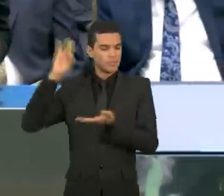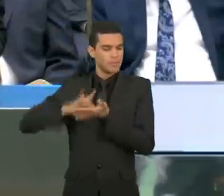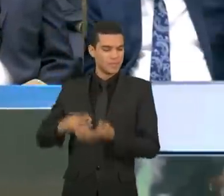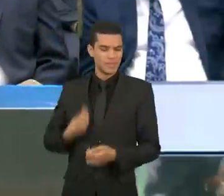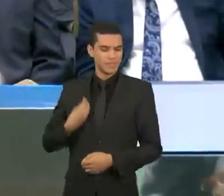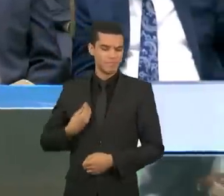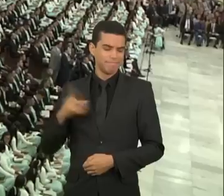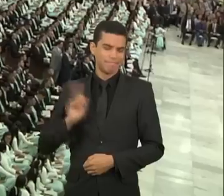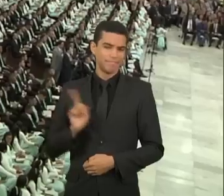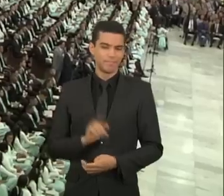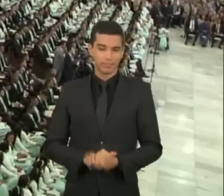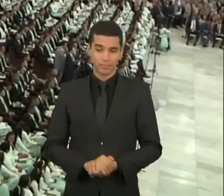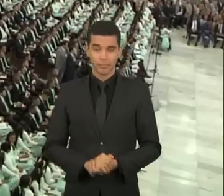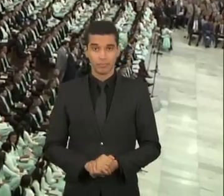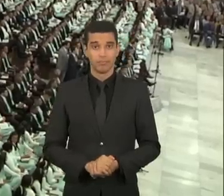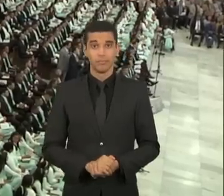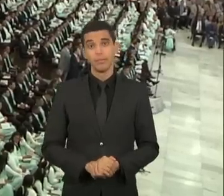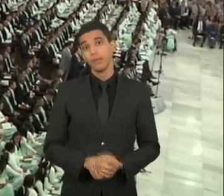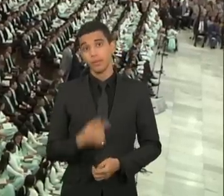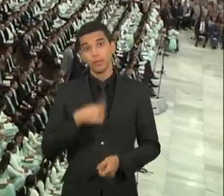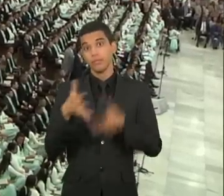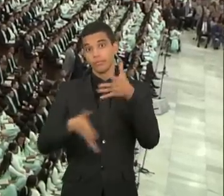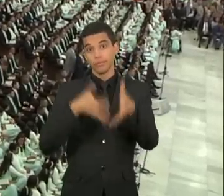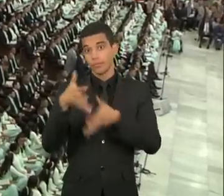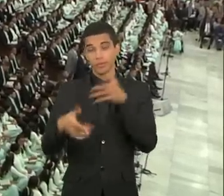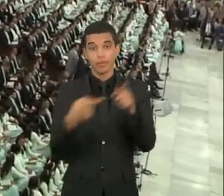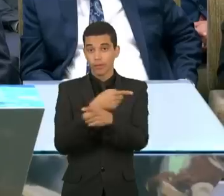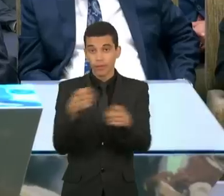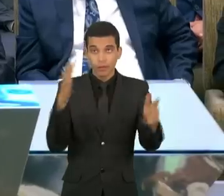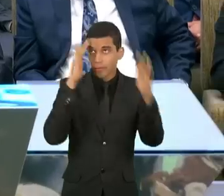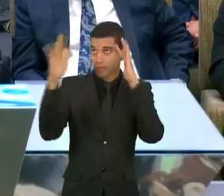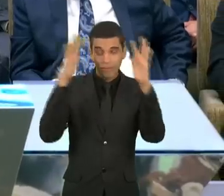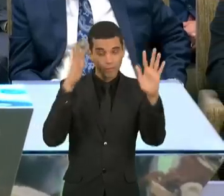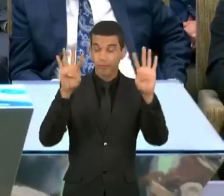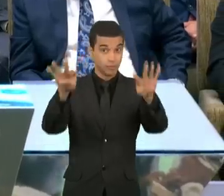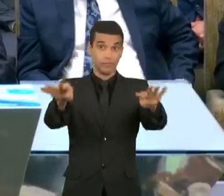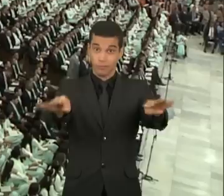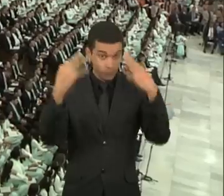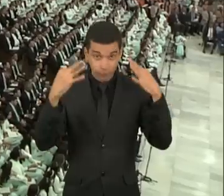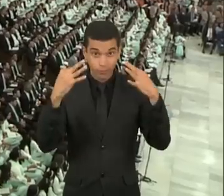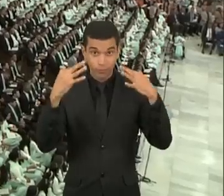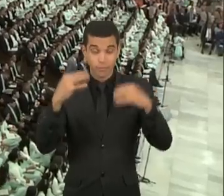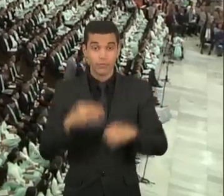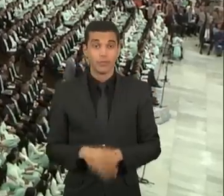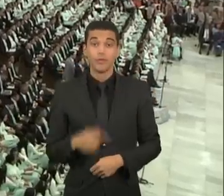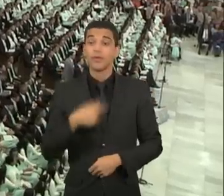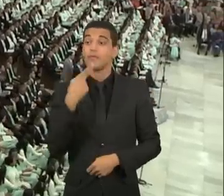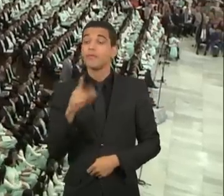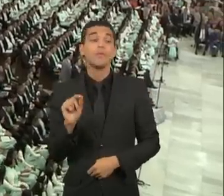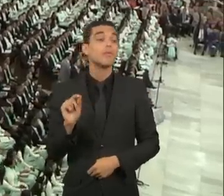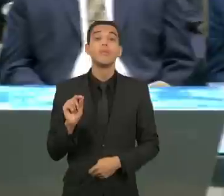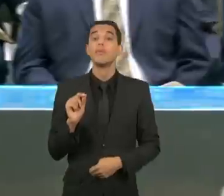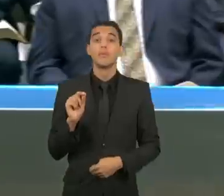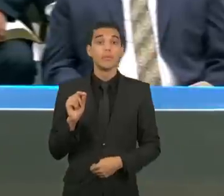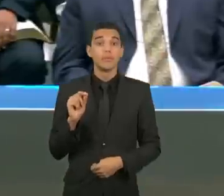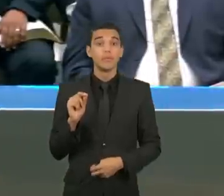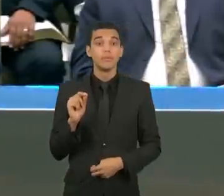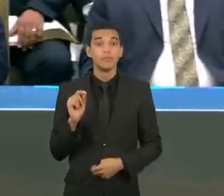Não adianta eu falar muito e você não entender nada, ou não gravar nada. Eu disse o quê? A